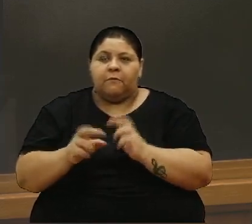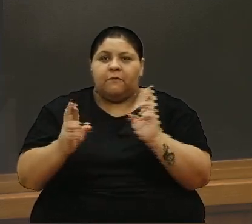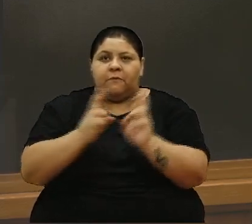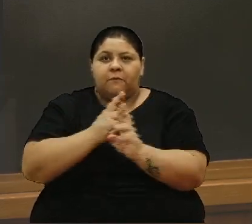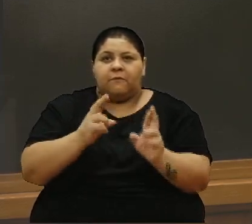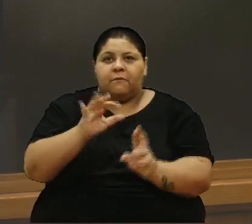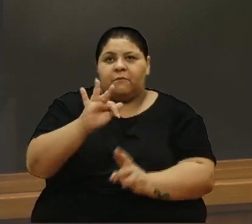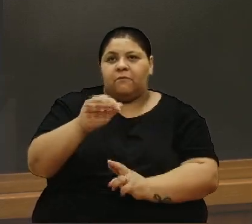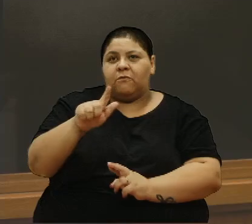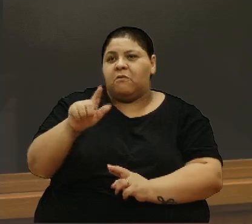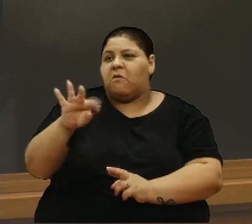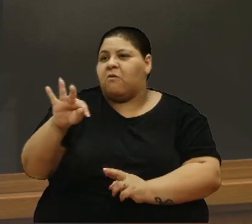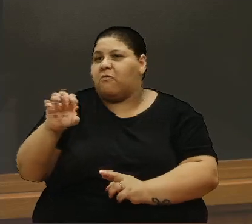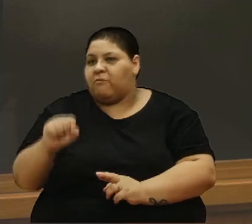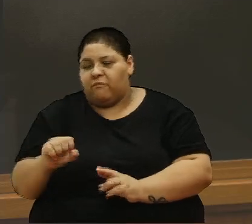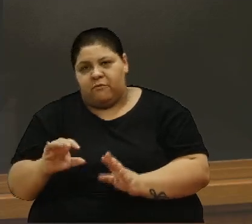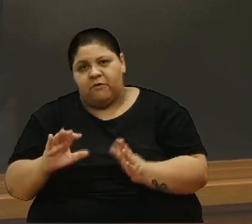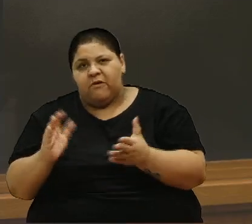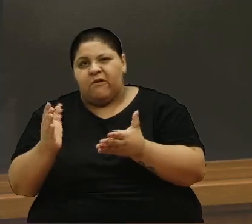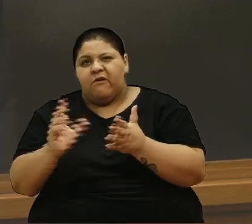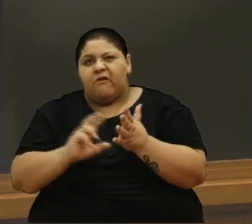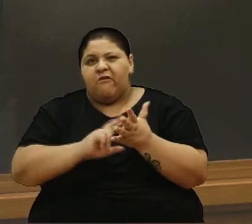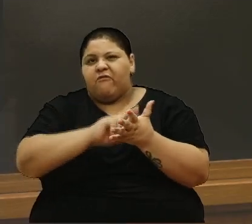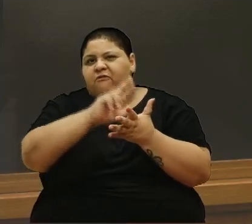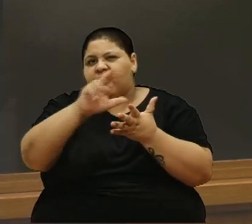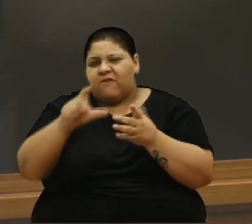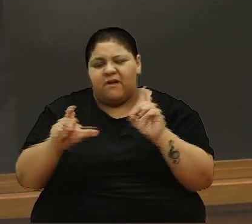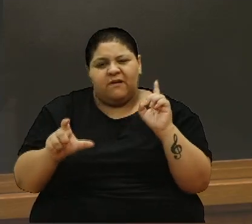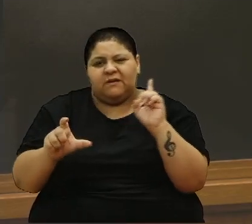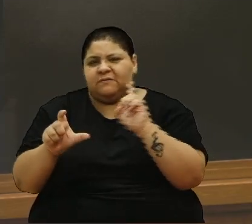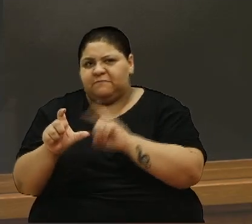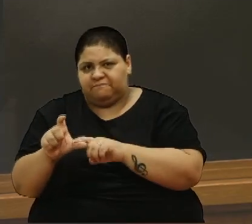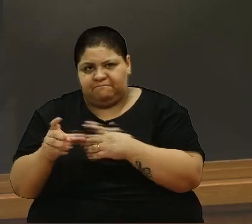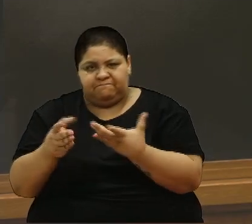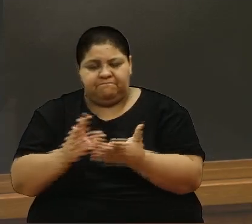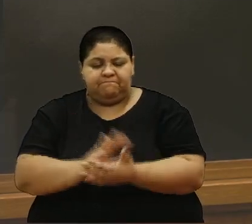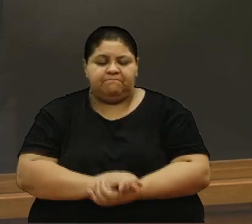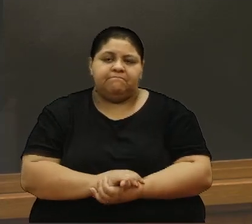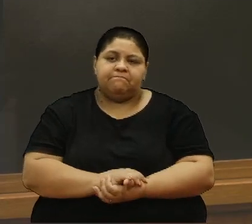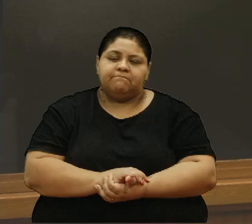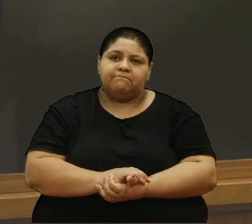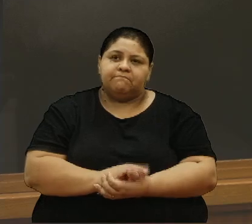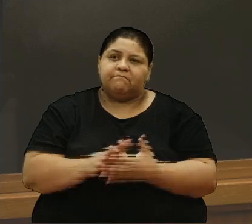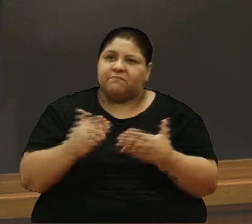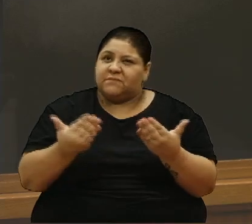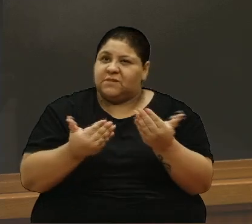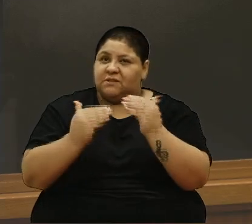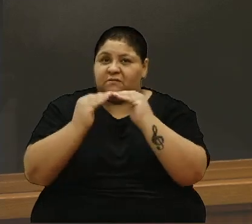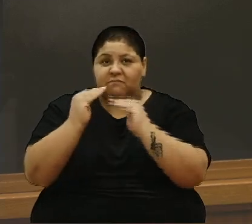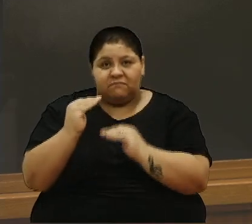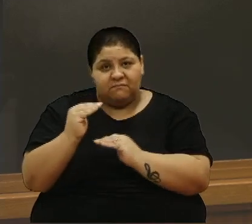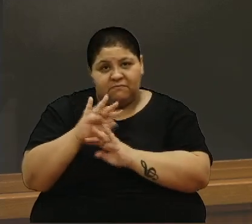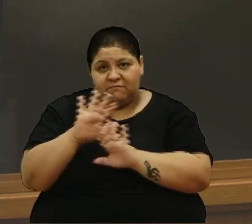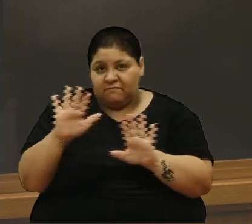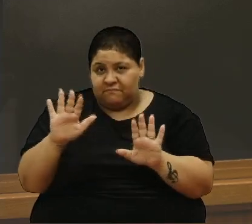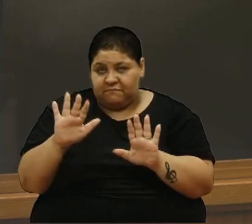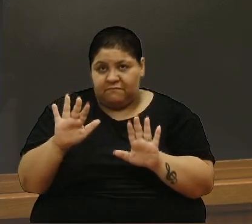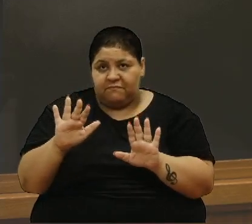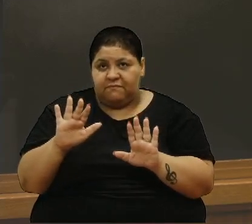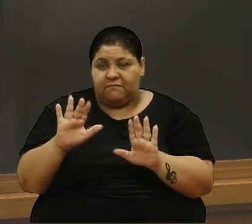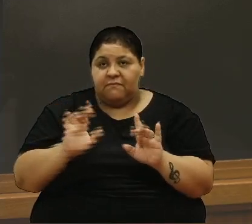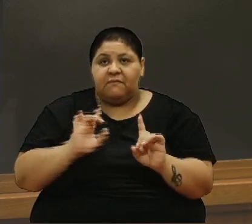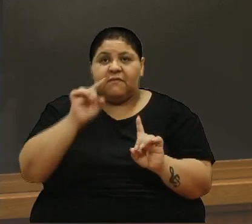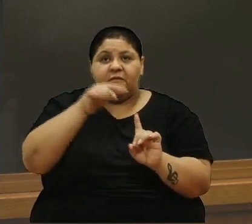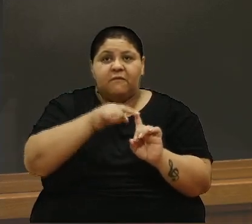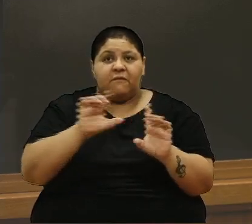débitos relativos ao recolhimento de verba previdenciária. Então, discordo nesse primeiro ponto. O objetivo